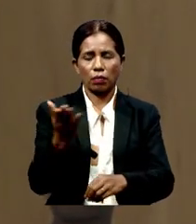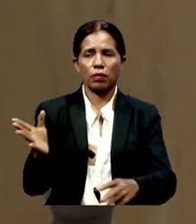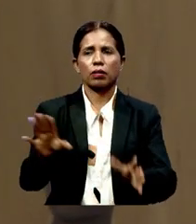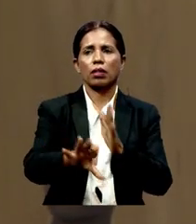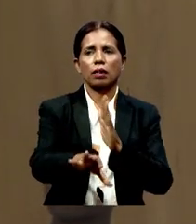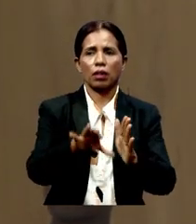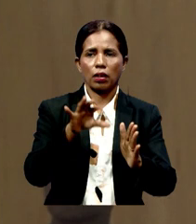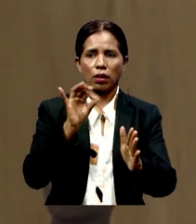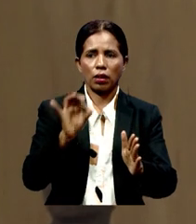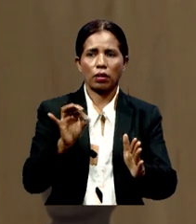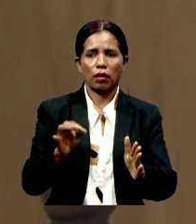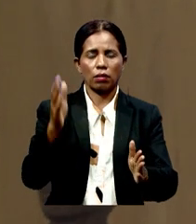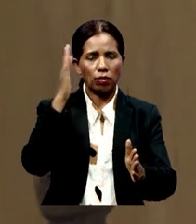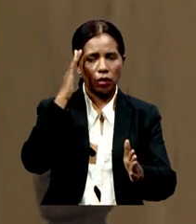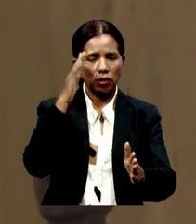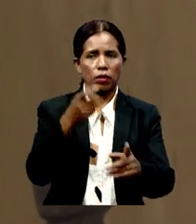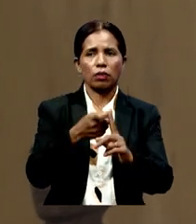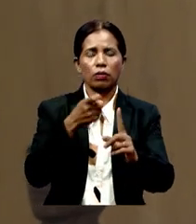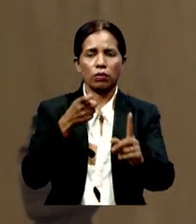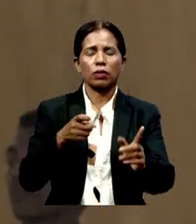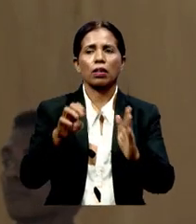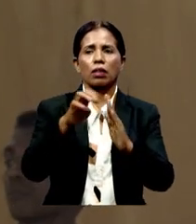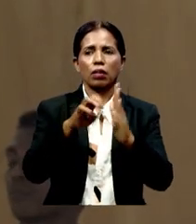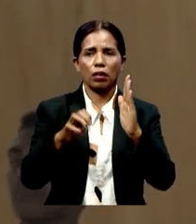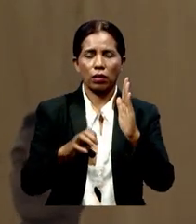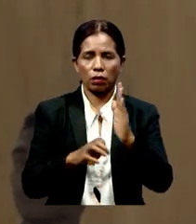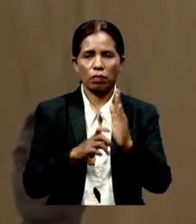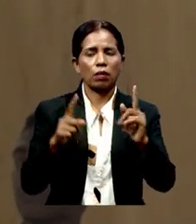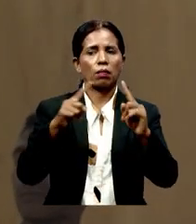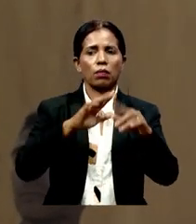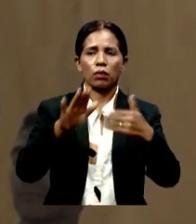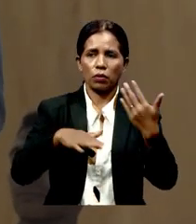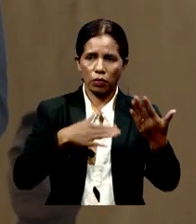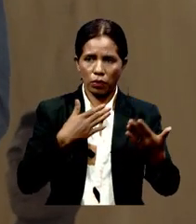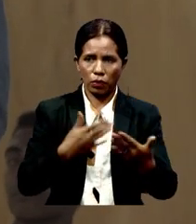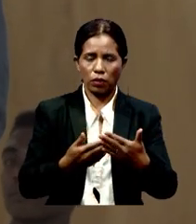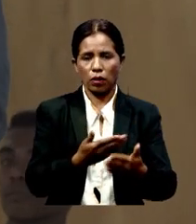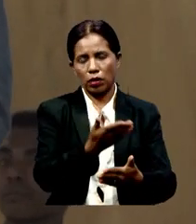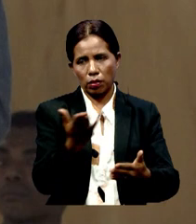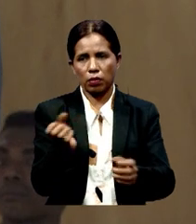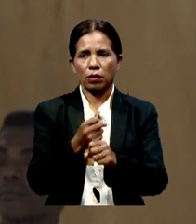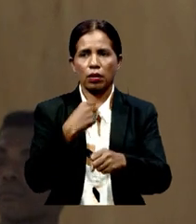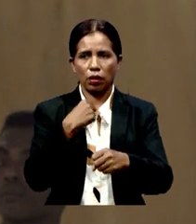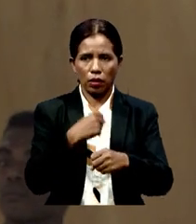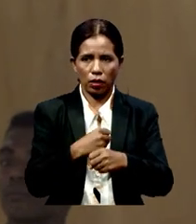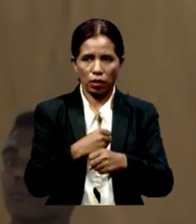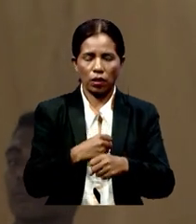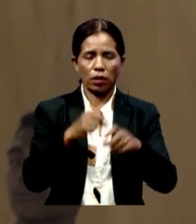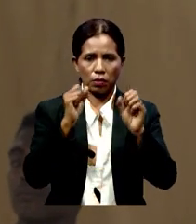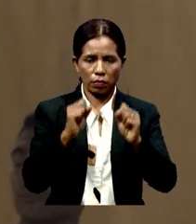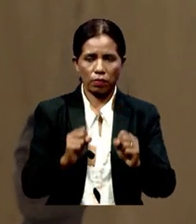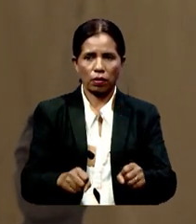sirahetan, reconhecimento usi estado, ba buat hotu ne be maka itabot sirahalo, para